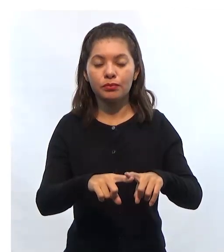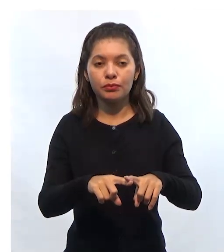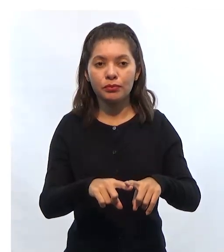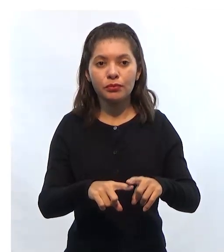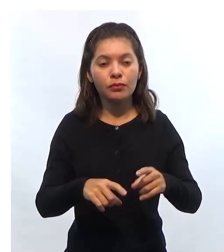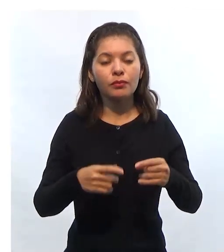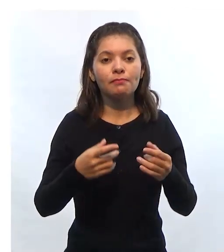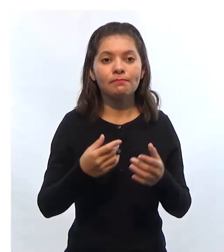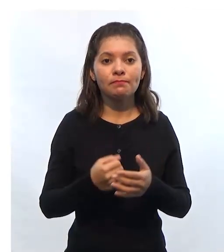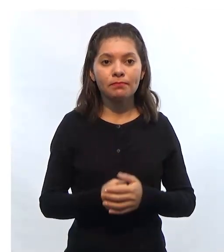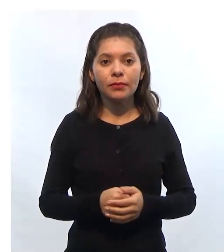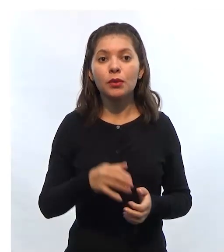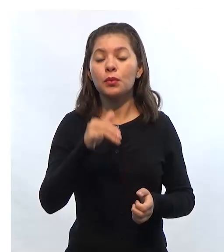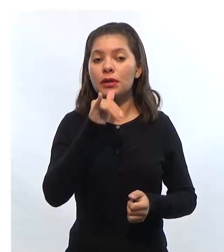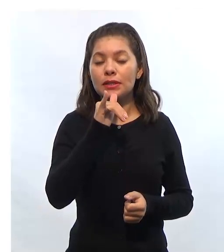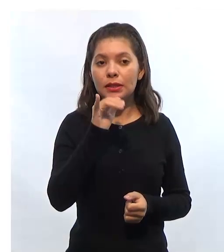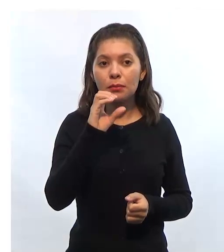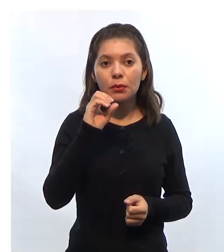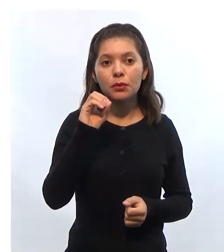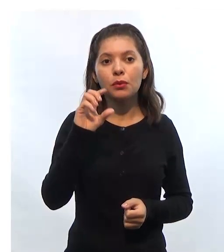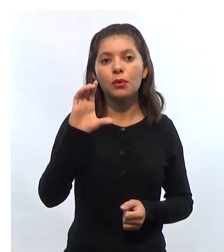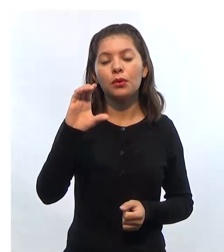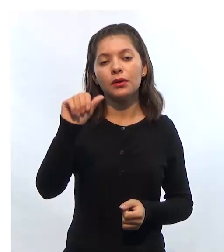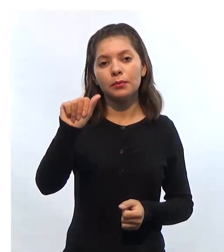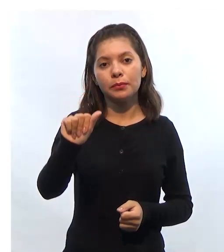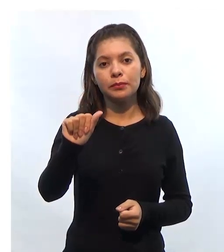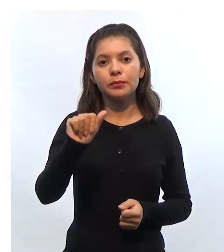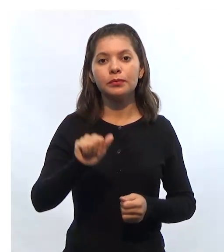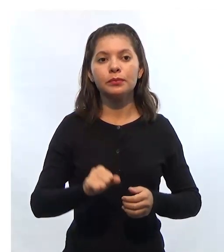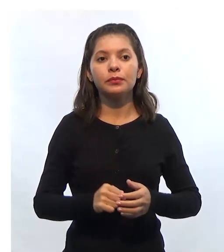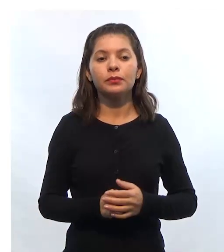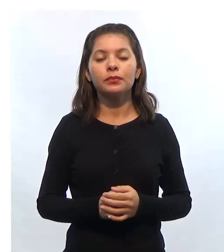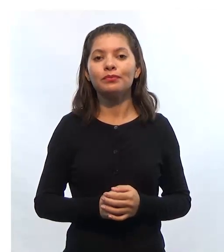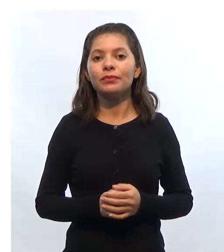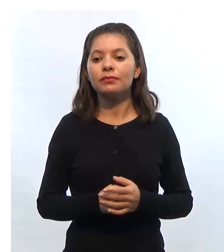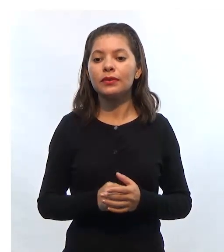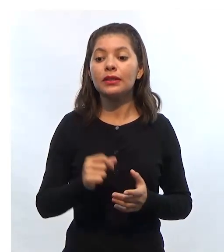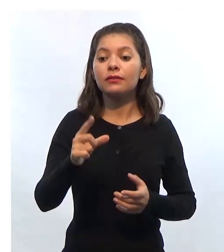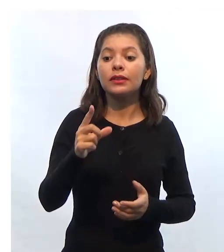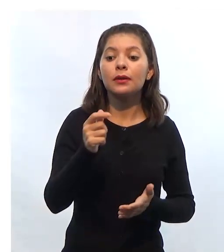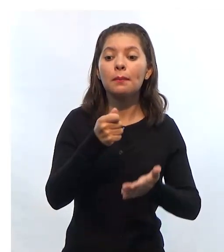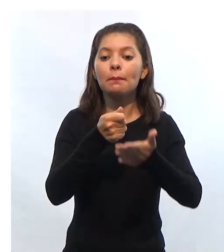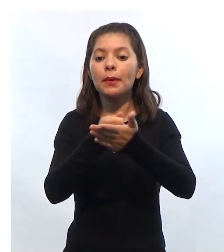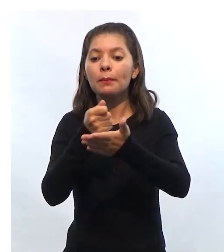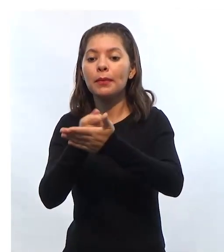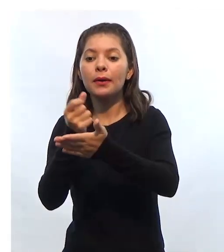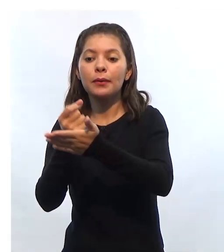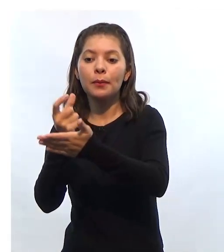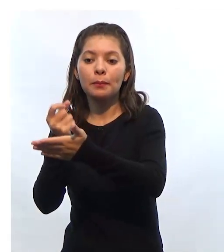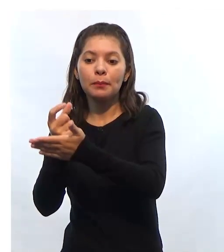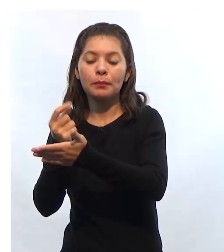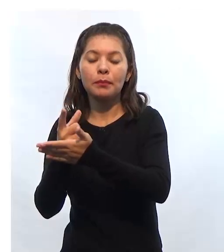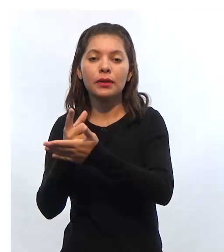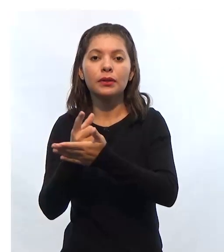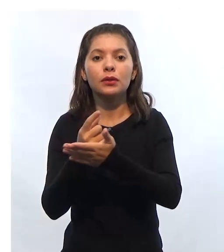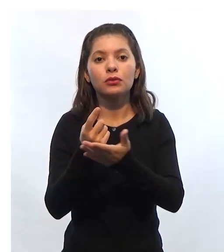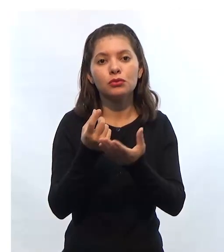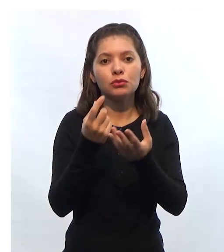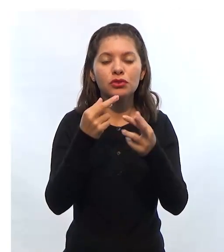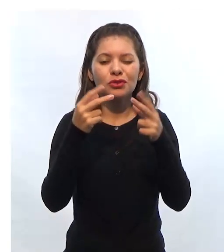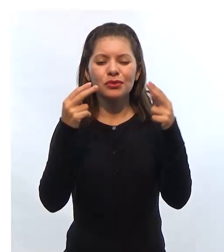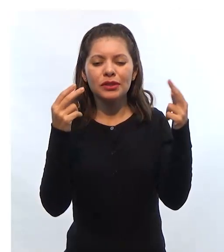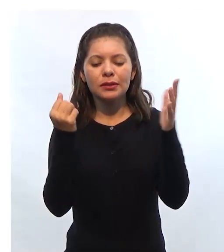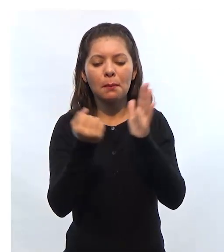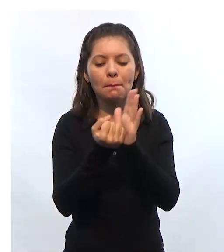de produtos. Então, justamente a Coca-Cola, ela vem nesse exemplo que eu acabei de falar, que ela vem comprando várias marcas de sucos e